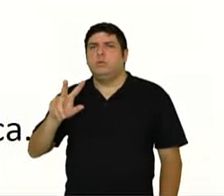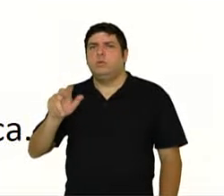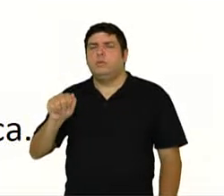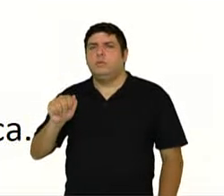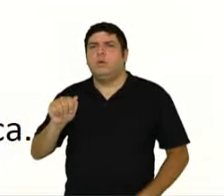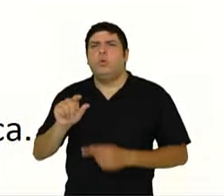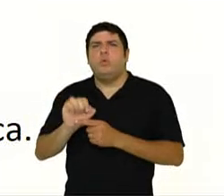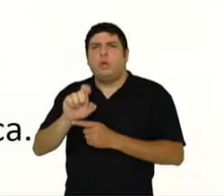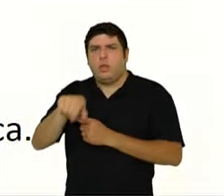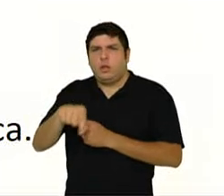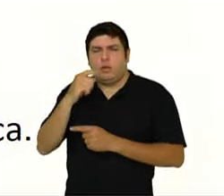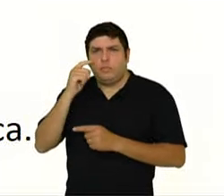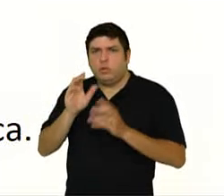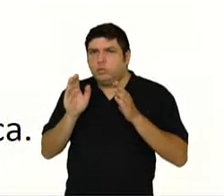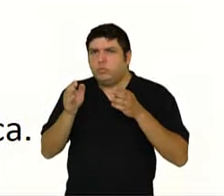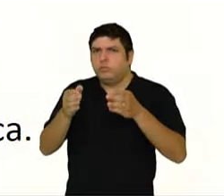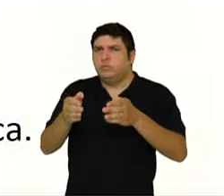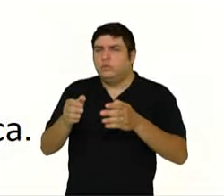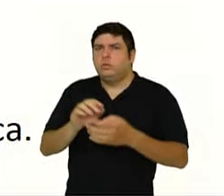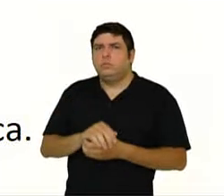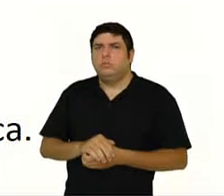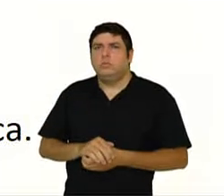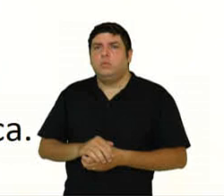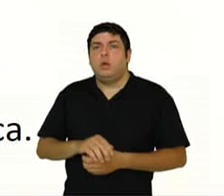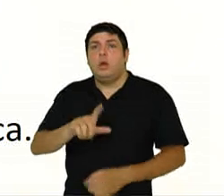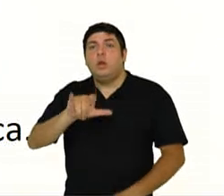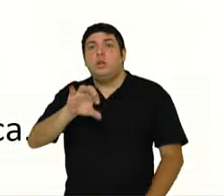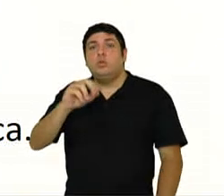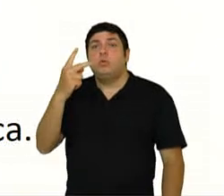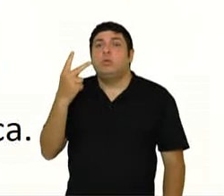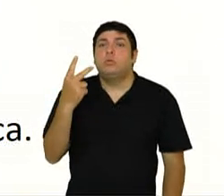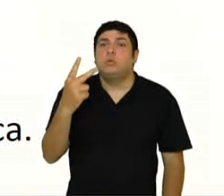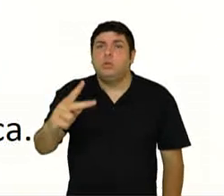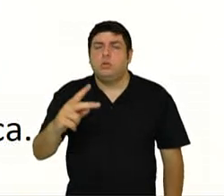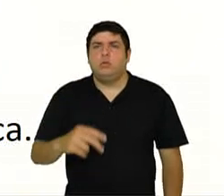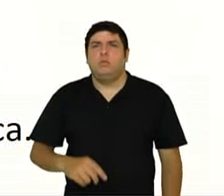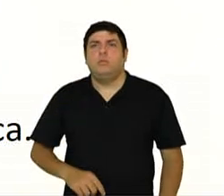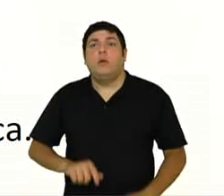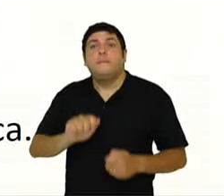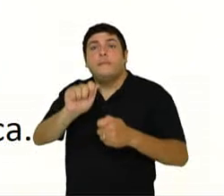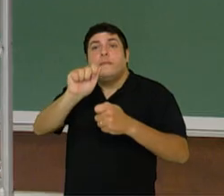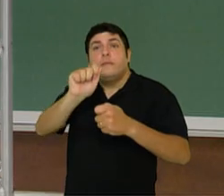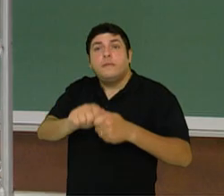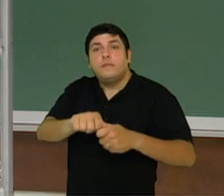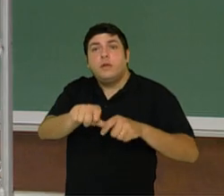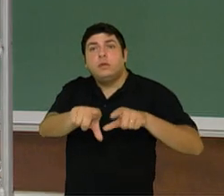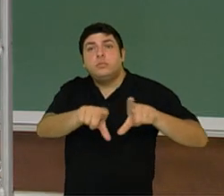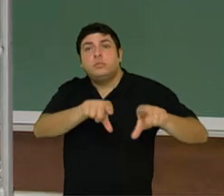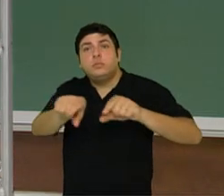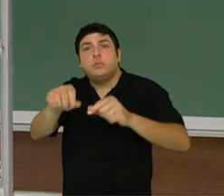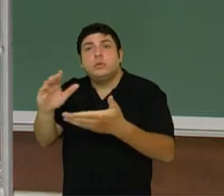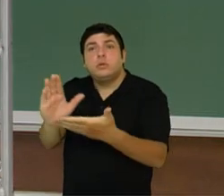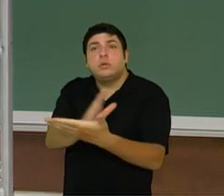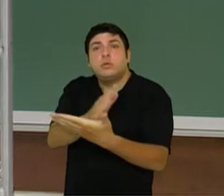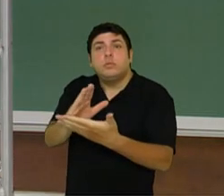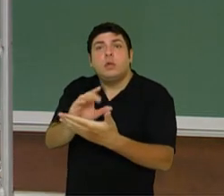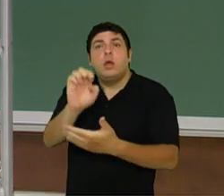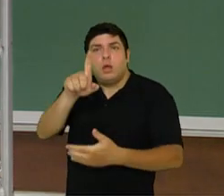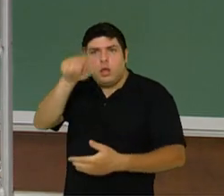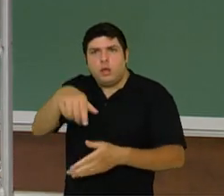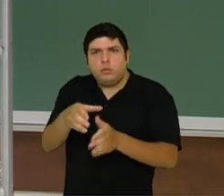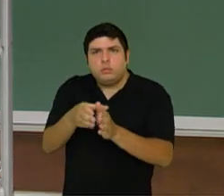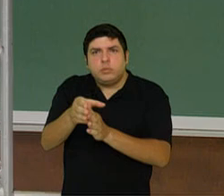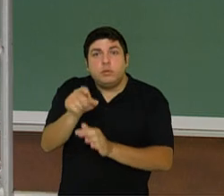é o receptor. Repare na ordem, o lixo é seu. Faça a coleta seletiva, tá falando com você, tá te dando